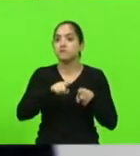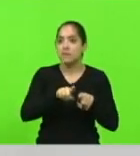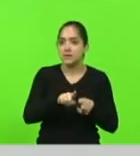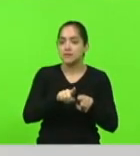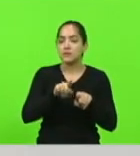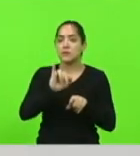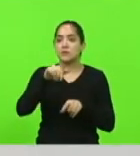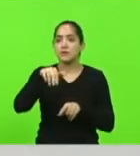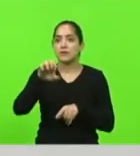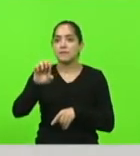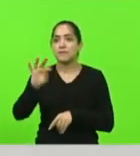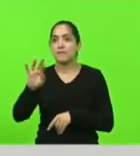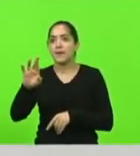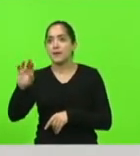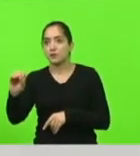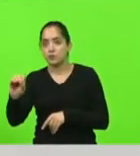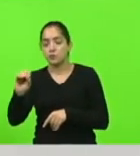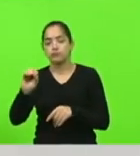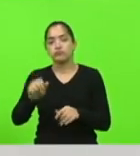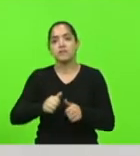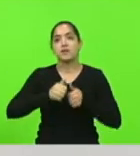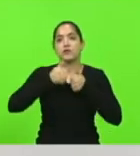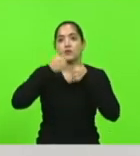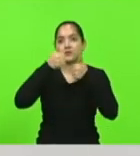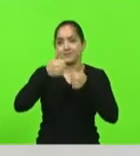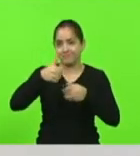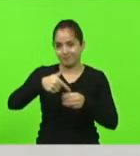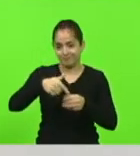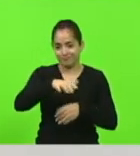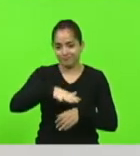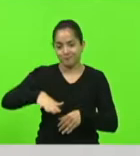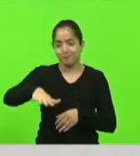na implantação de melhorias para o setor de combustíveis.